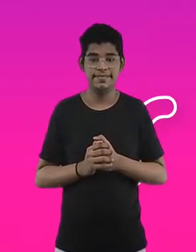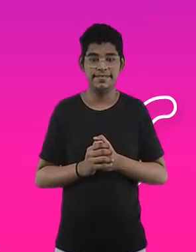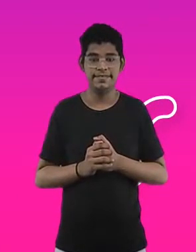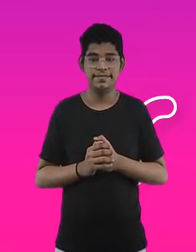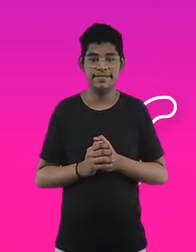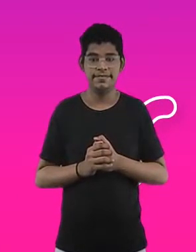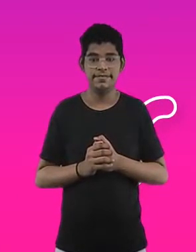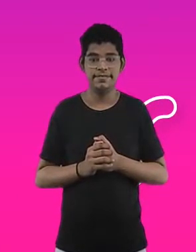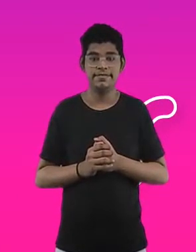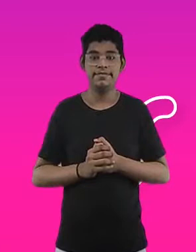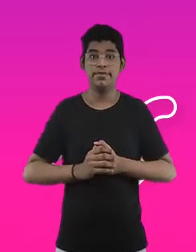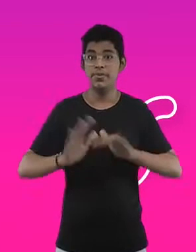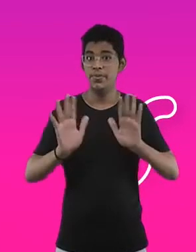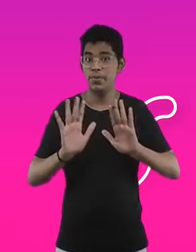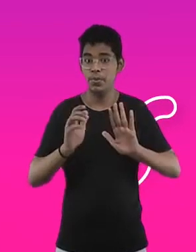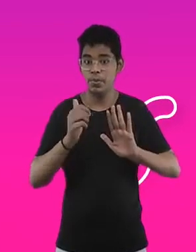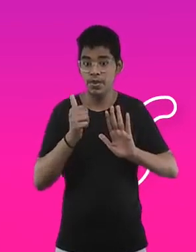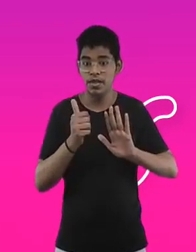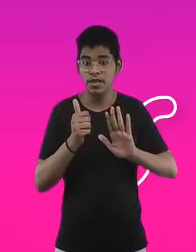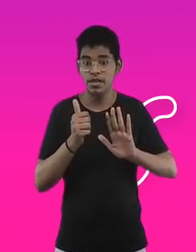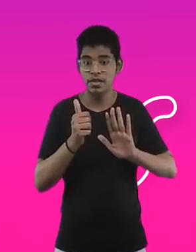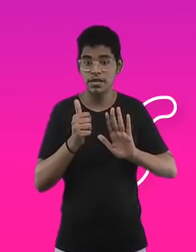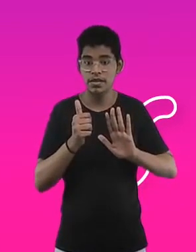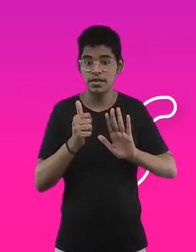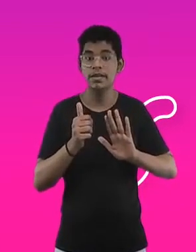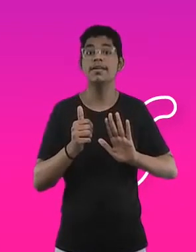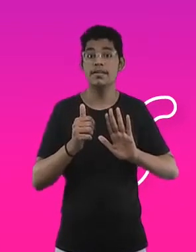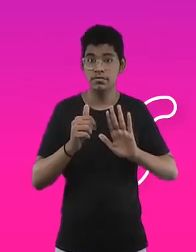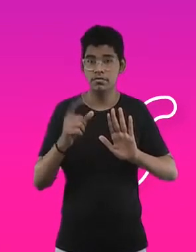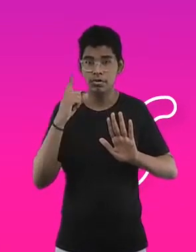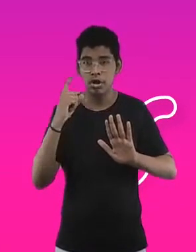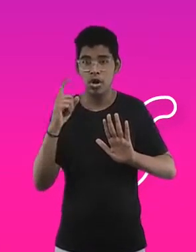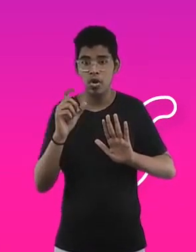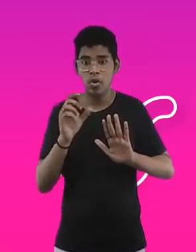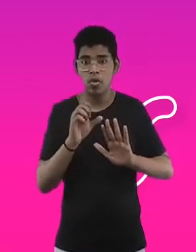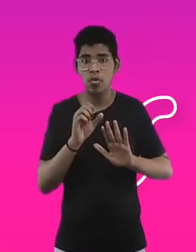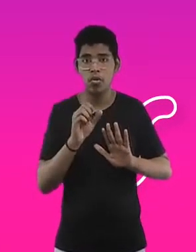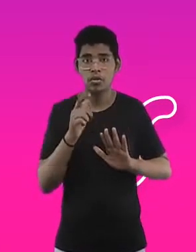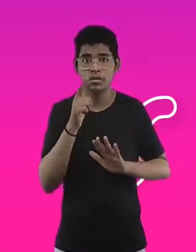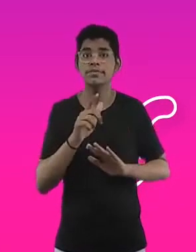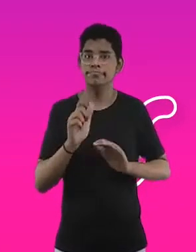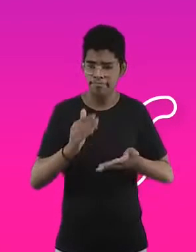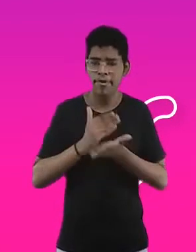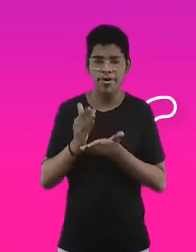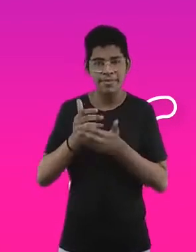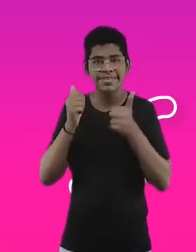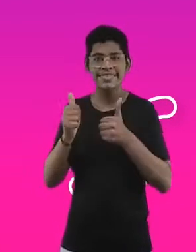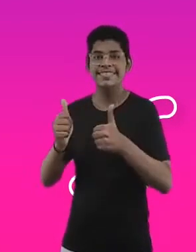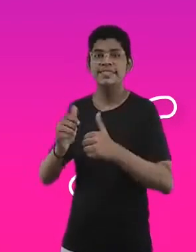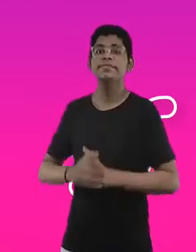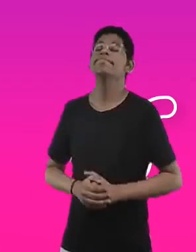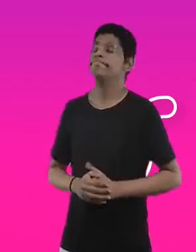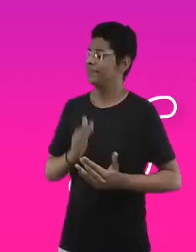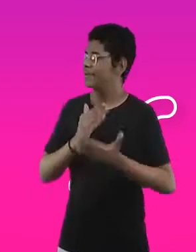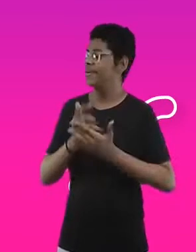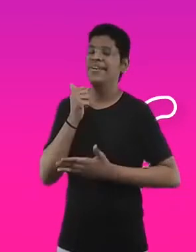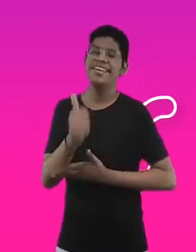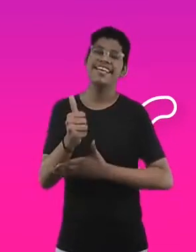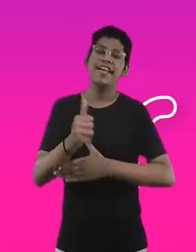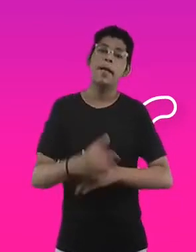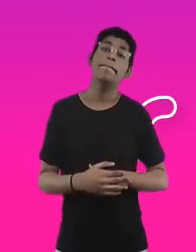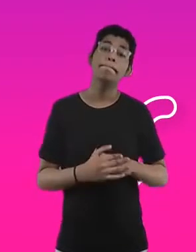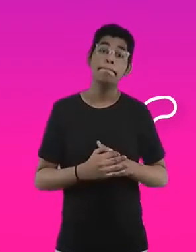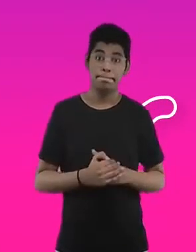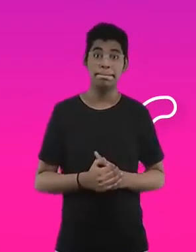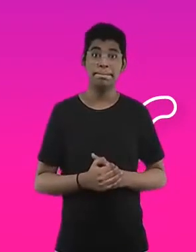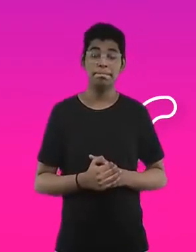Oi? Fica à vontade, Zé. Vocês estão me ouvindo? Perfeitamente. Pode começar, Zeca, vamos lá. Pode começar? Então, tá bom.